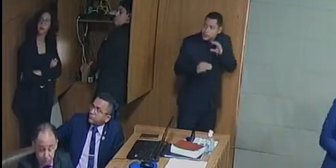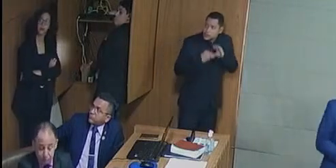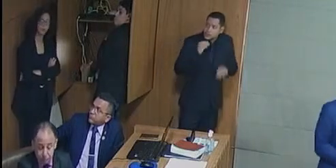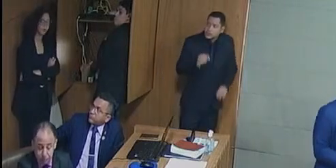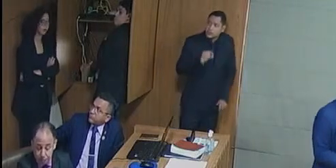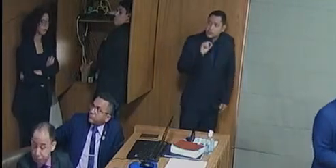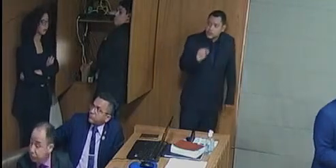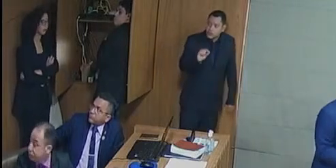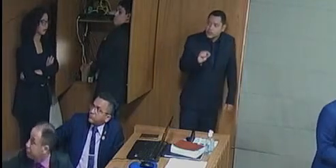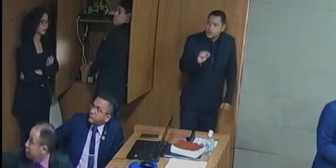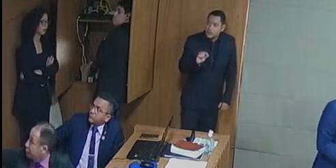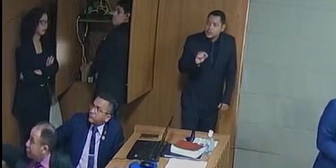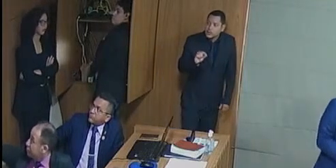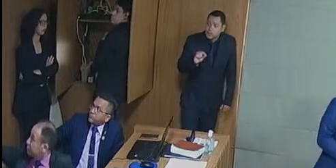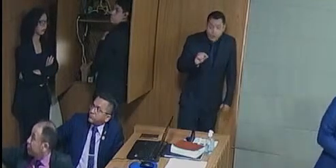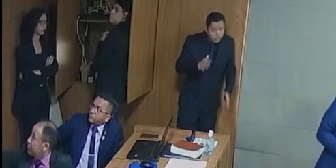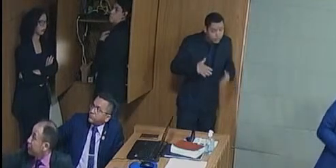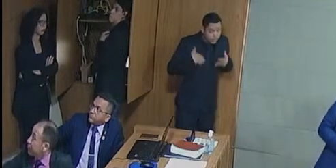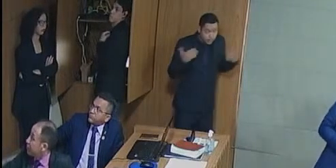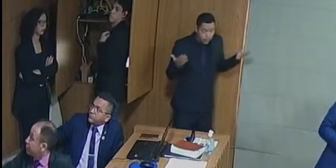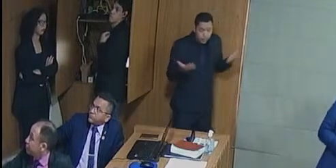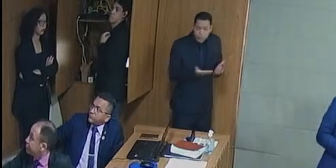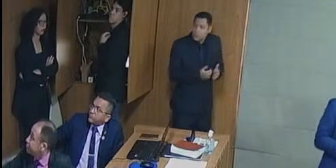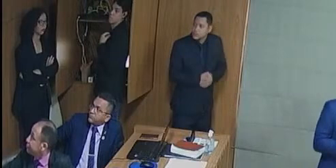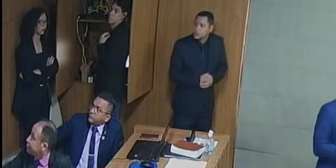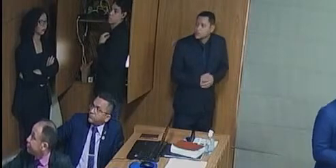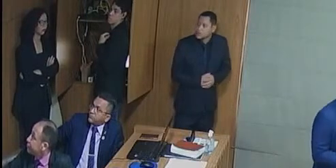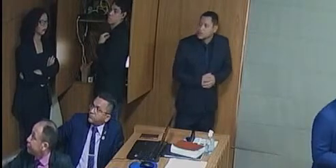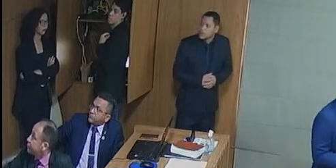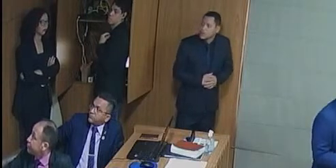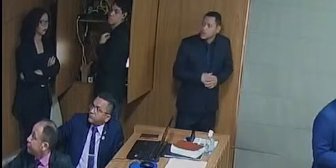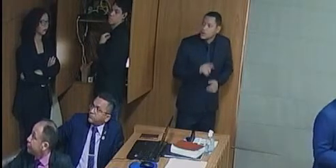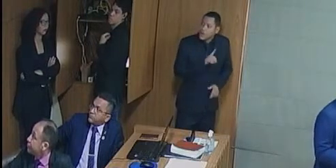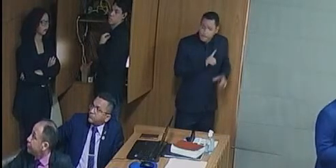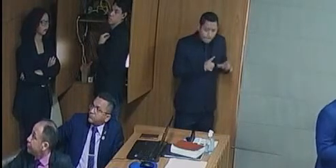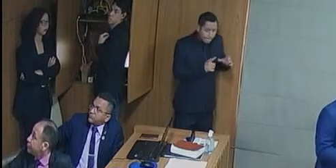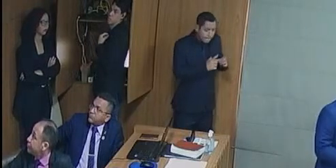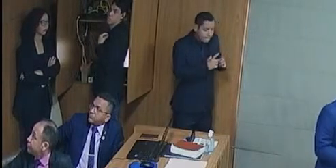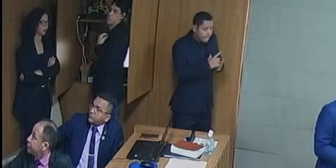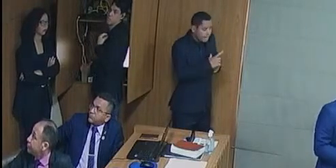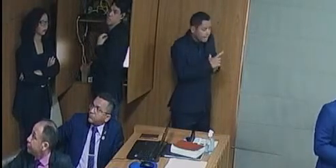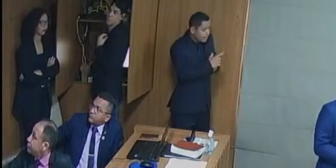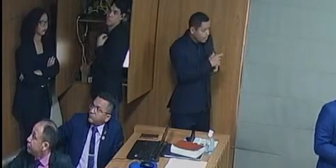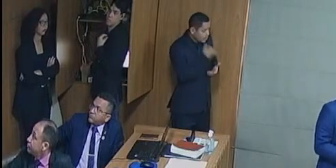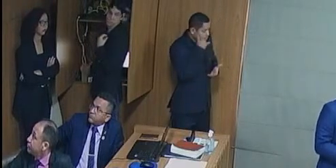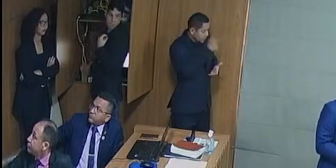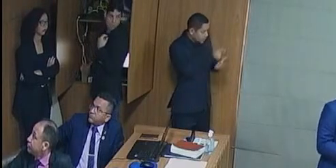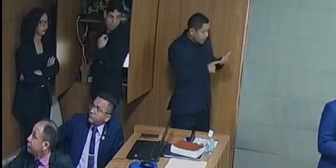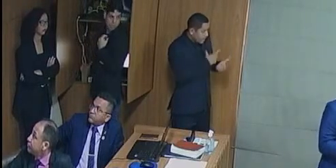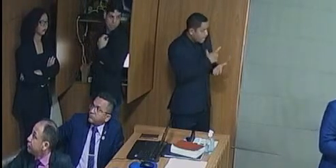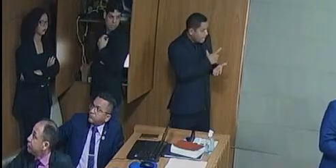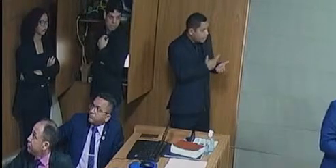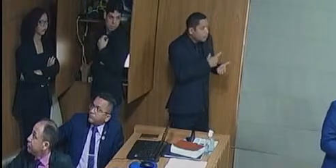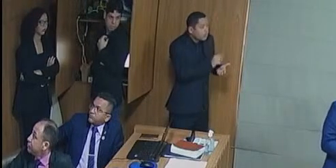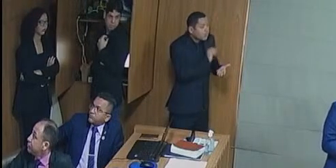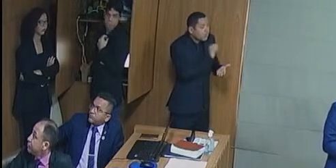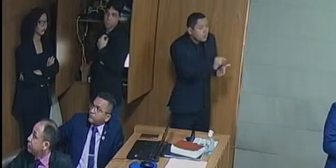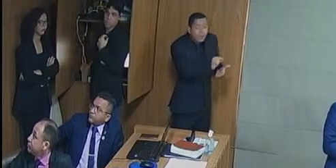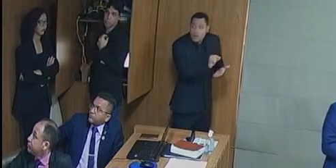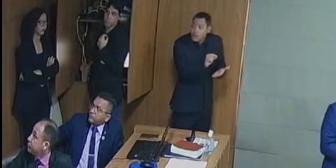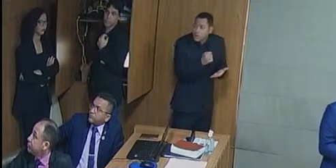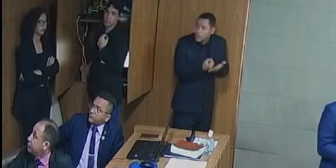mandou senhor mandando um da tela de um